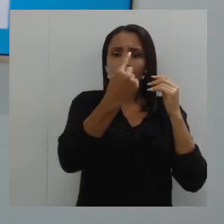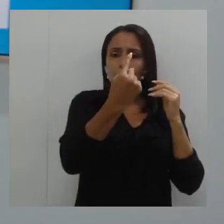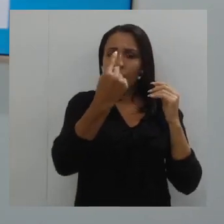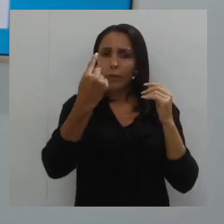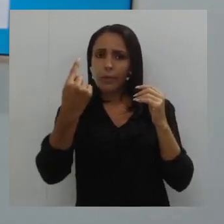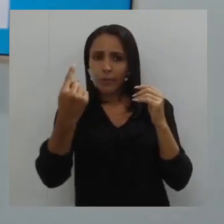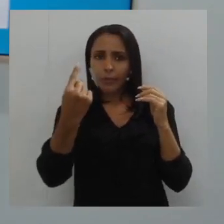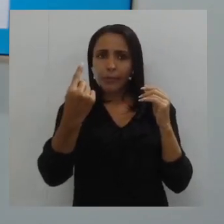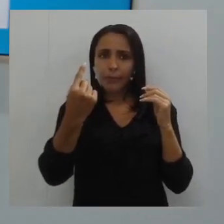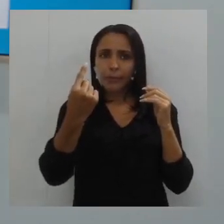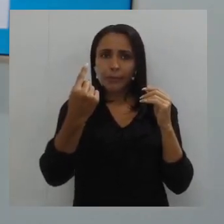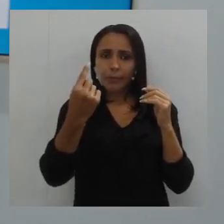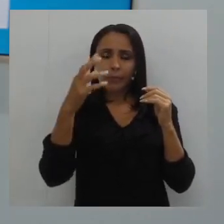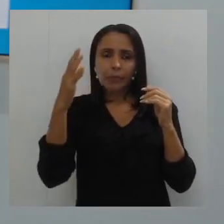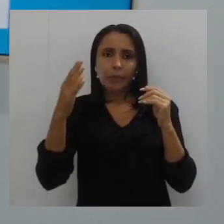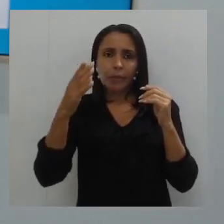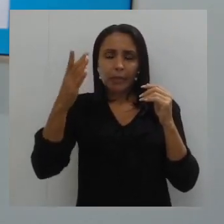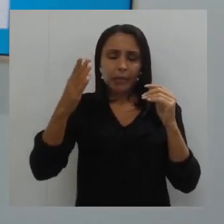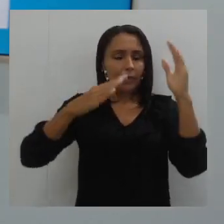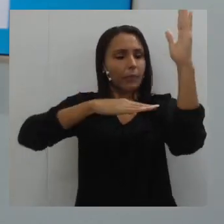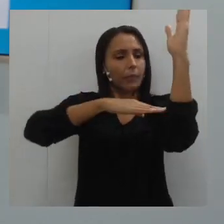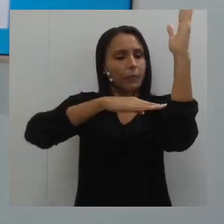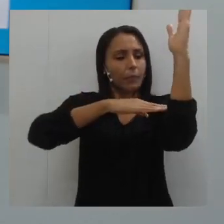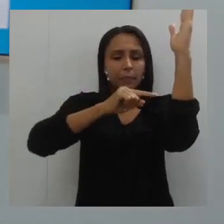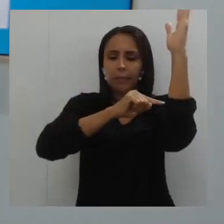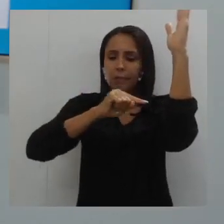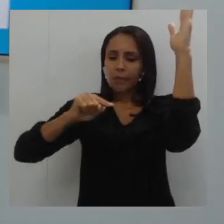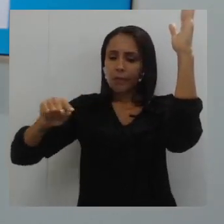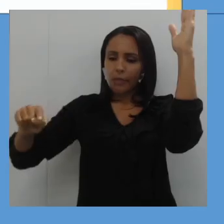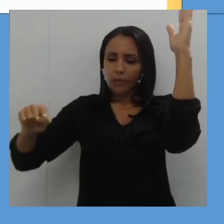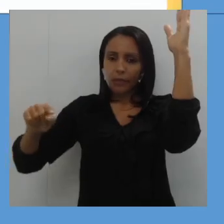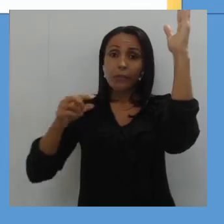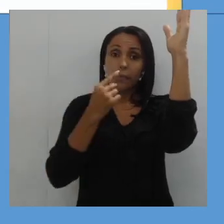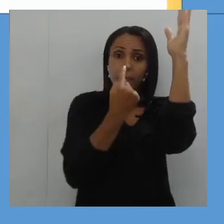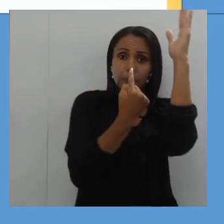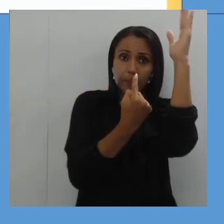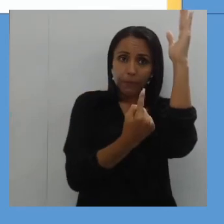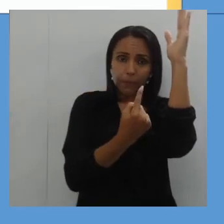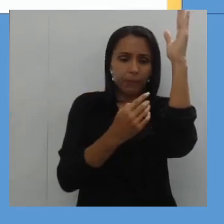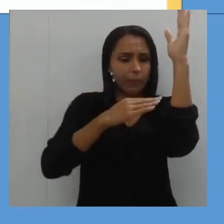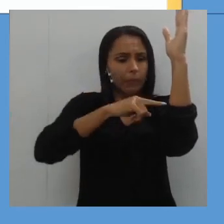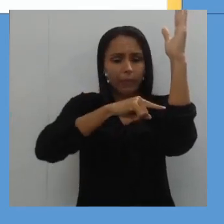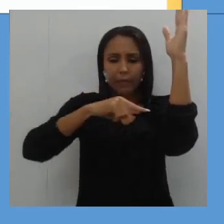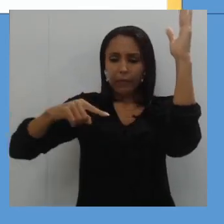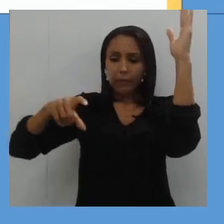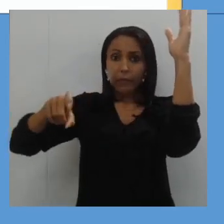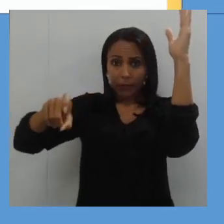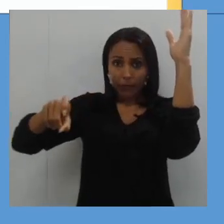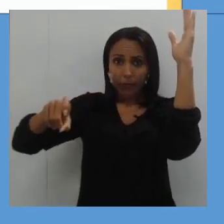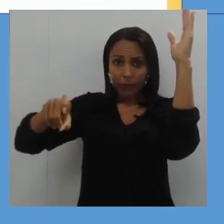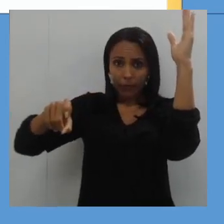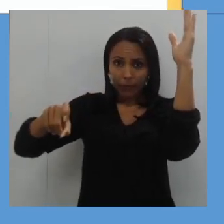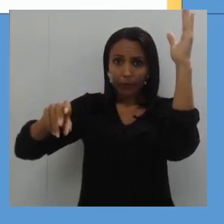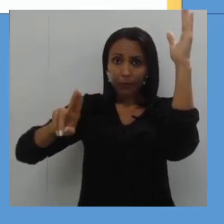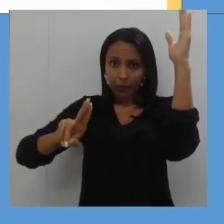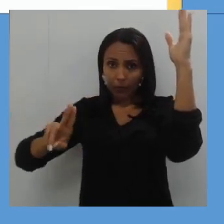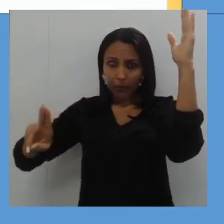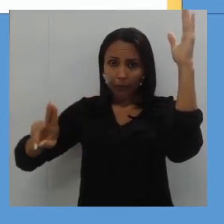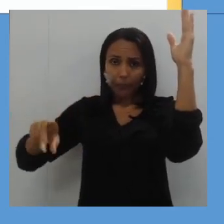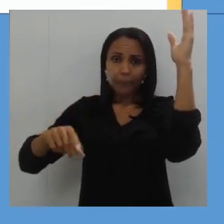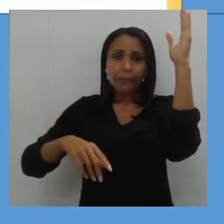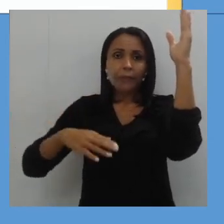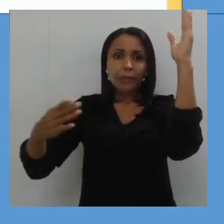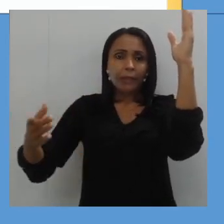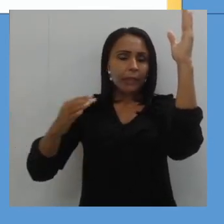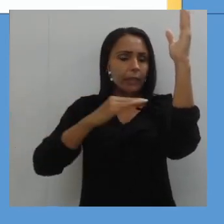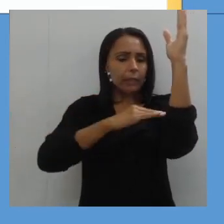1, ele é um ponto desse eixo aqui, que é chamado de eixo dos X. Então eu marco o primeiro ponto,